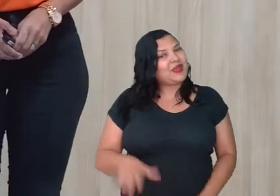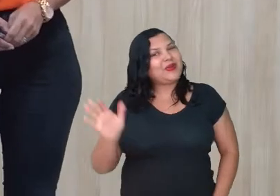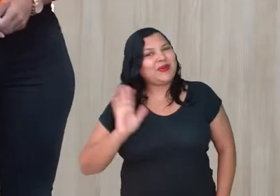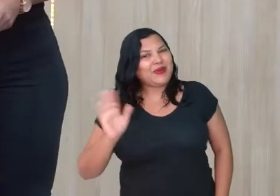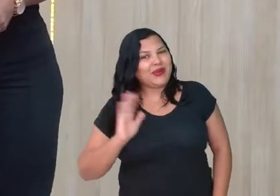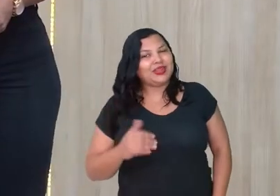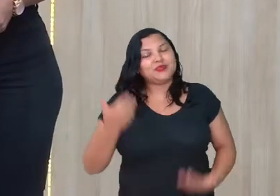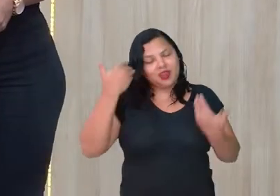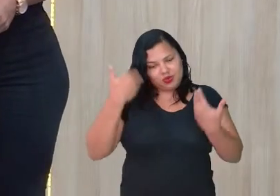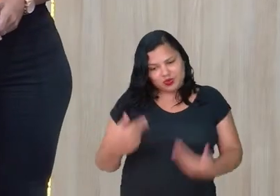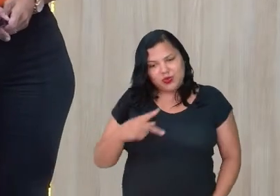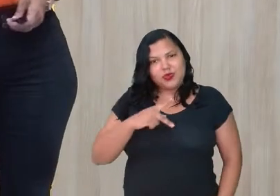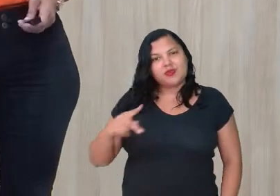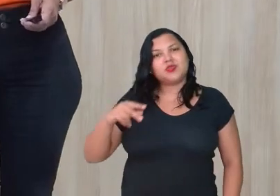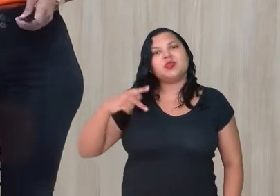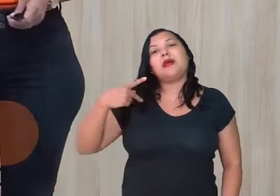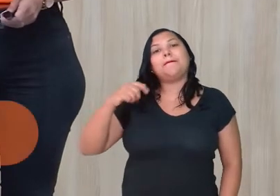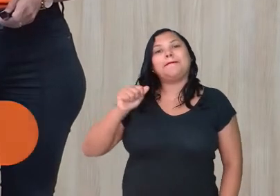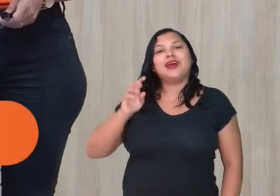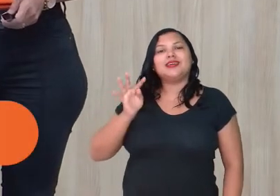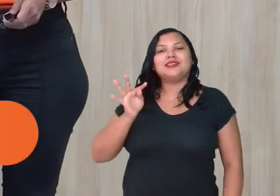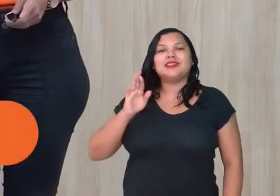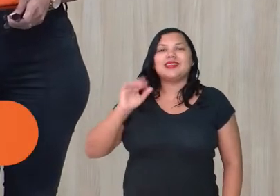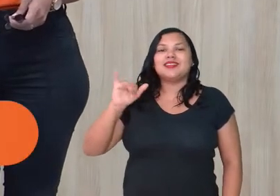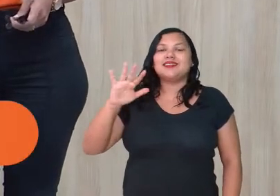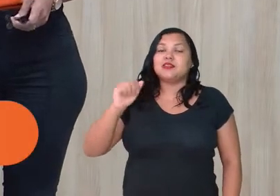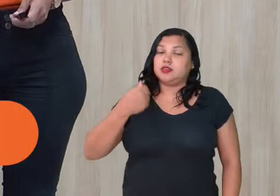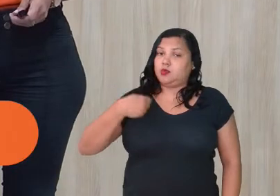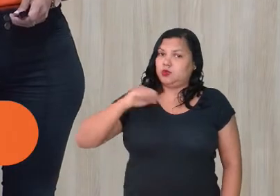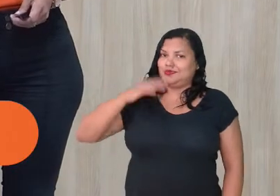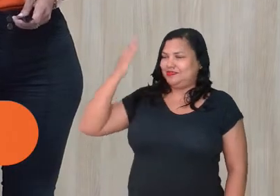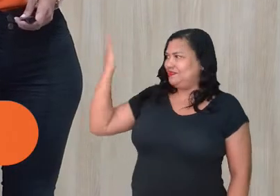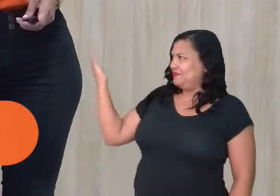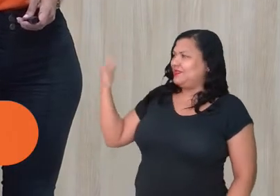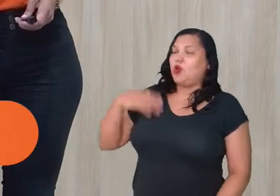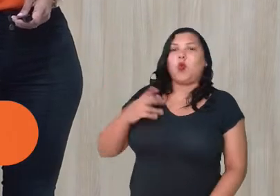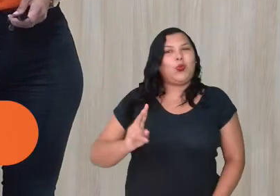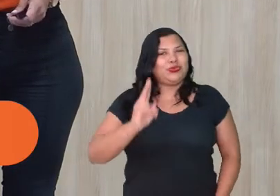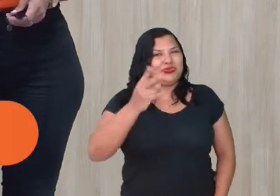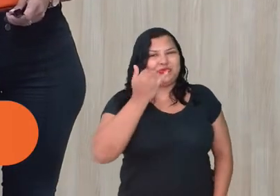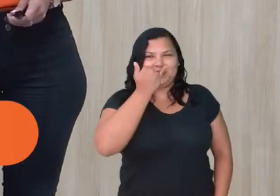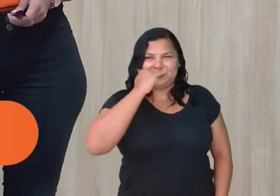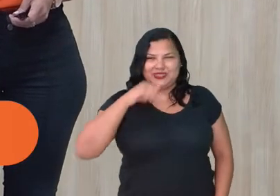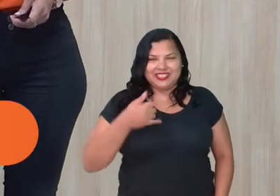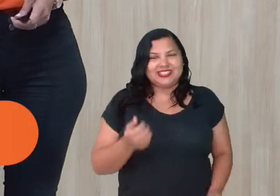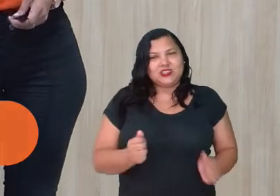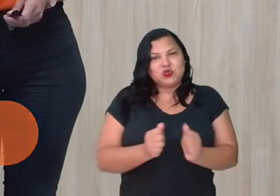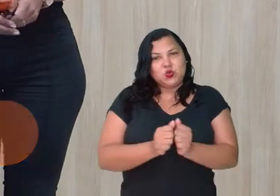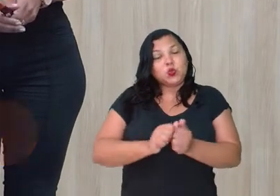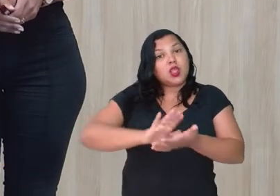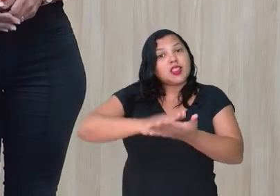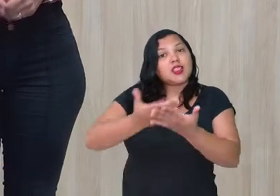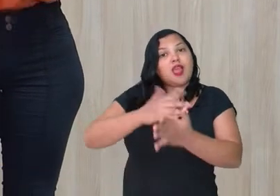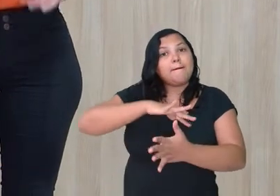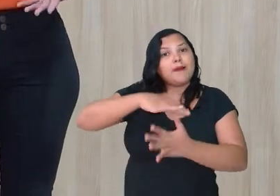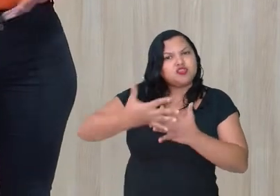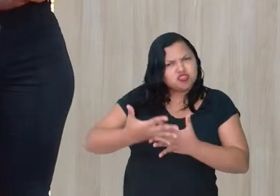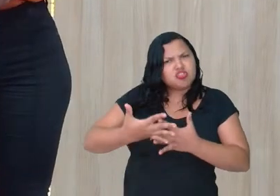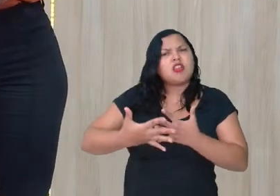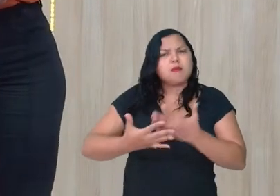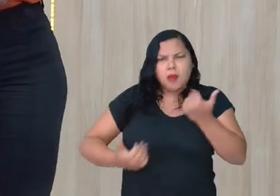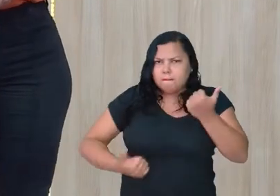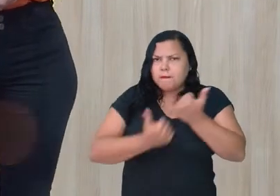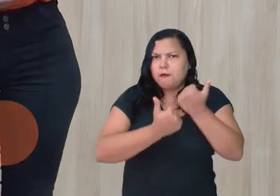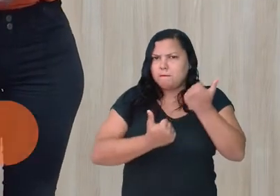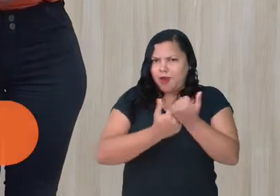Olá, sou a professora Patrícia Fontes, esse é o meu sinal. Continuo com Jéssica, me dando apoio aqui enquanto intérprete